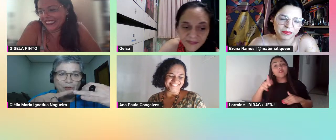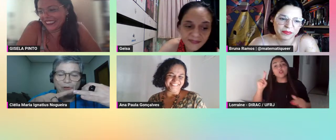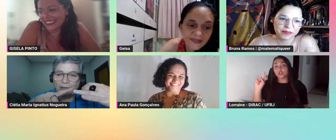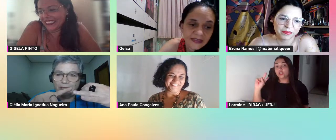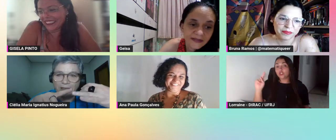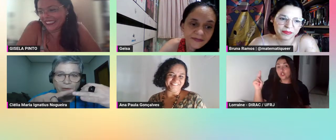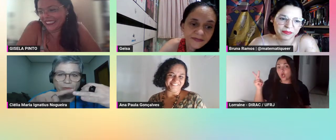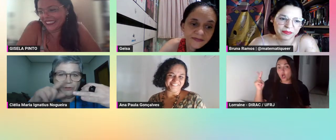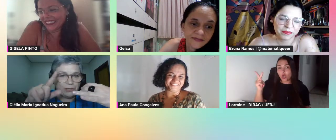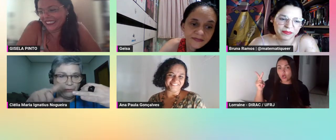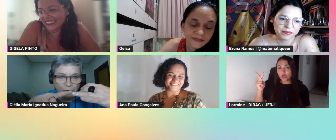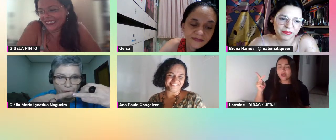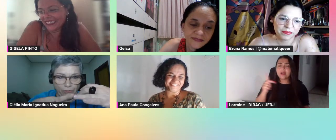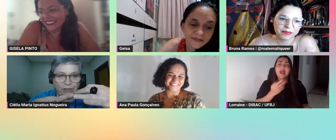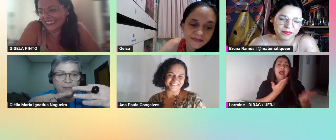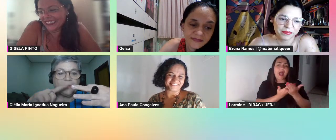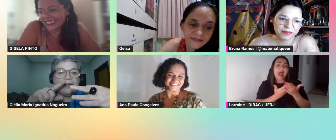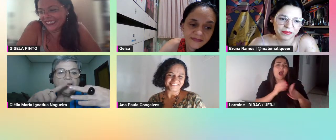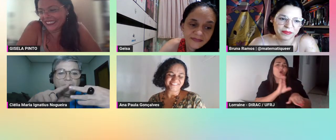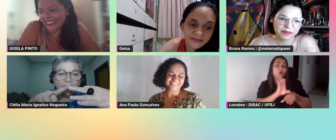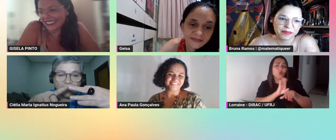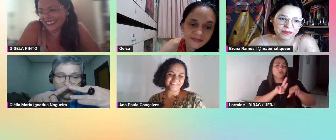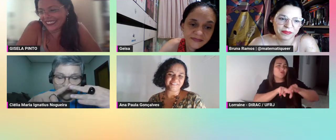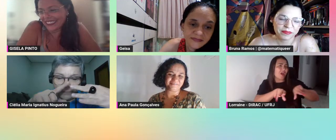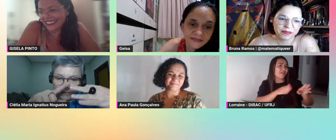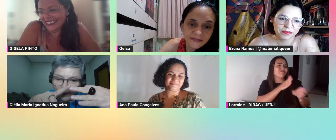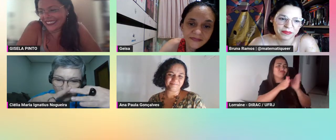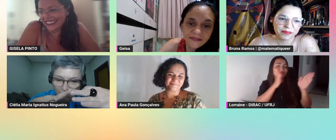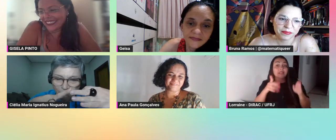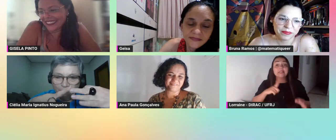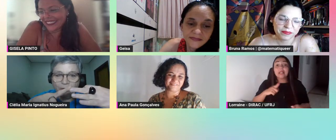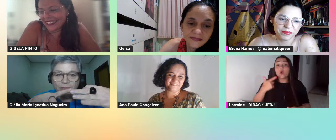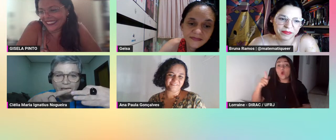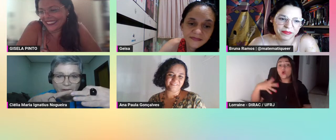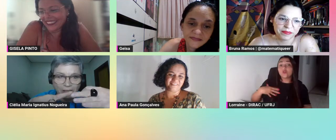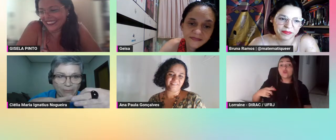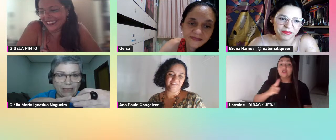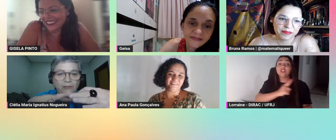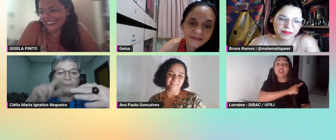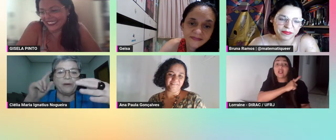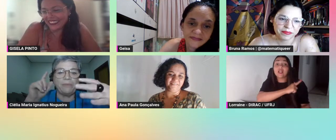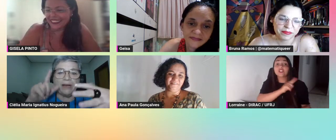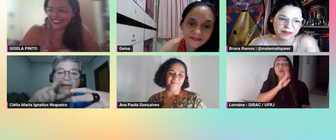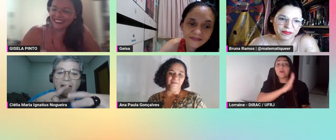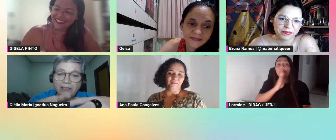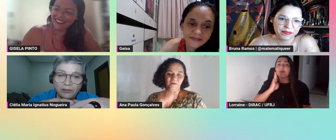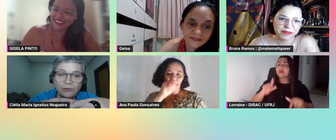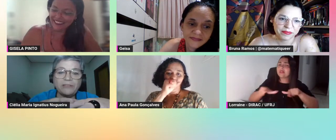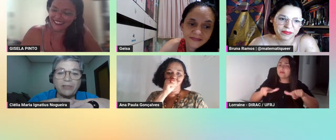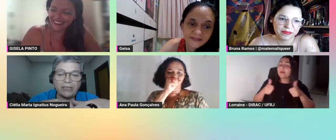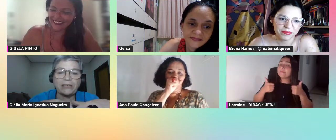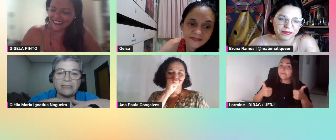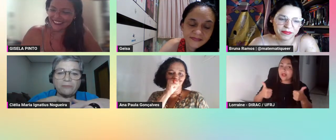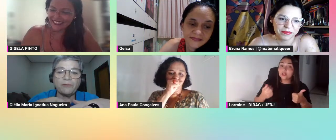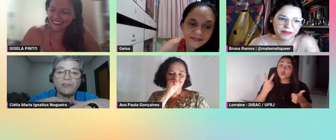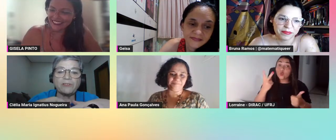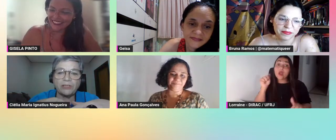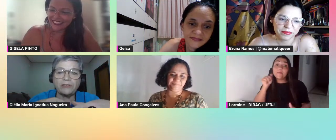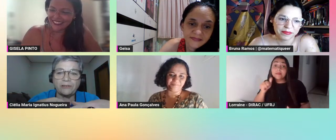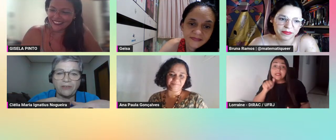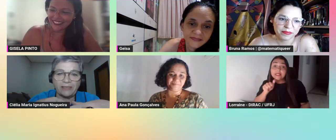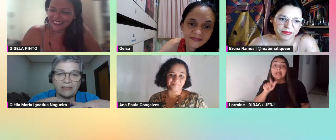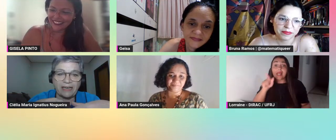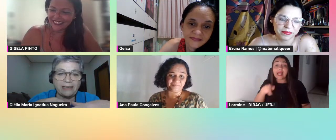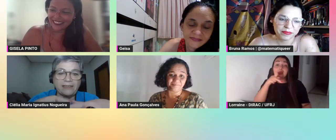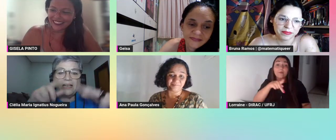baita professor, dá aula em cursinho, um monte de coisa. Tem um outro que está gerente do Banco do Brasil, trabalha super bem. As duas meninas são